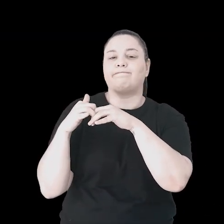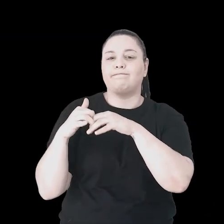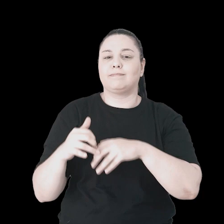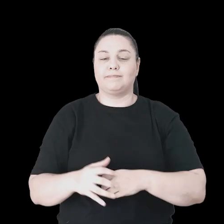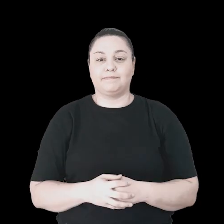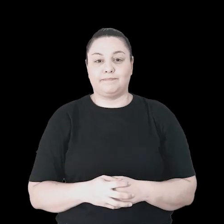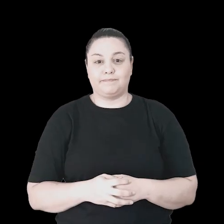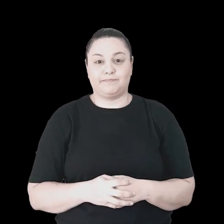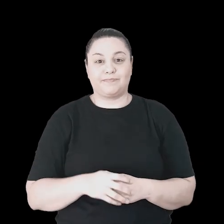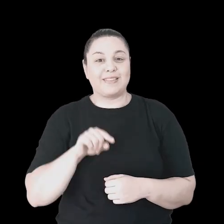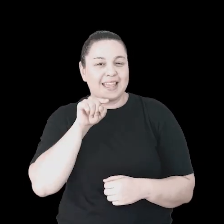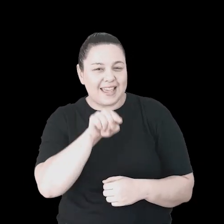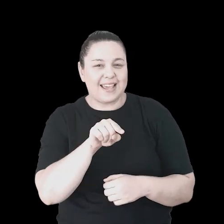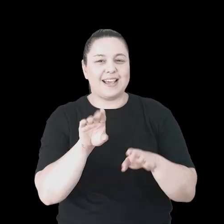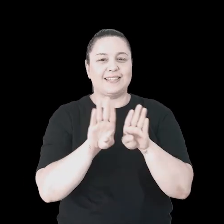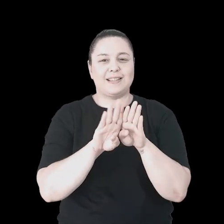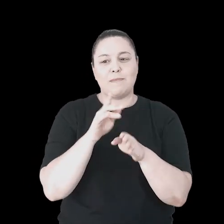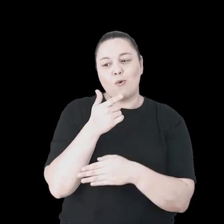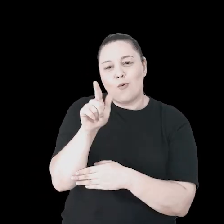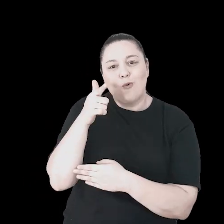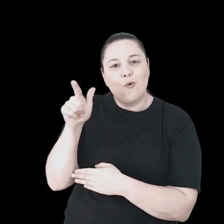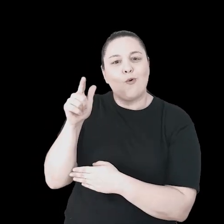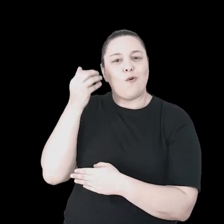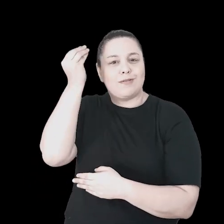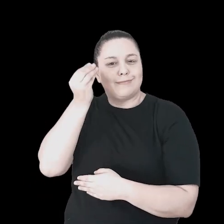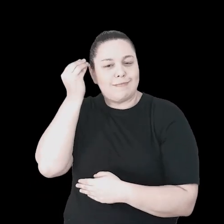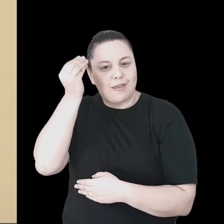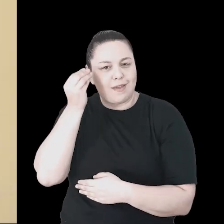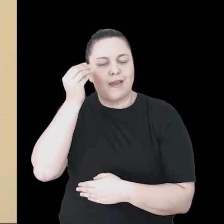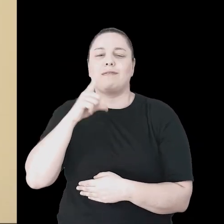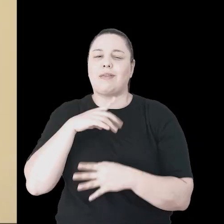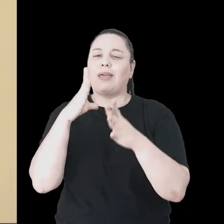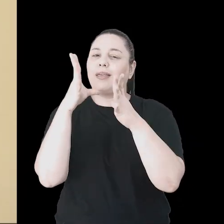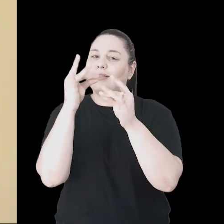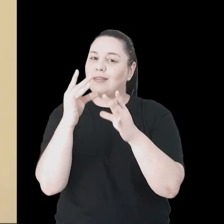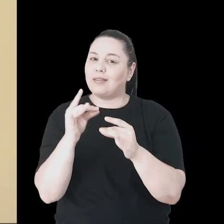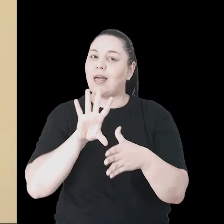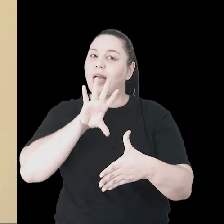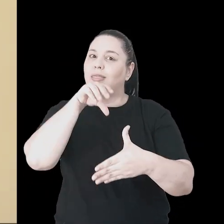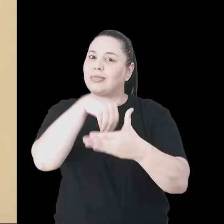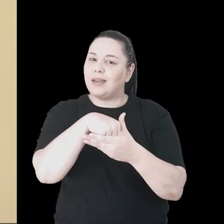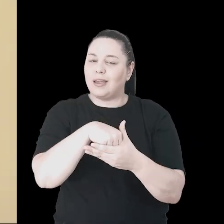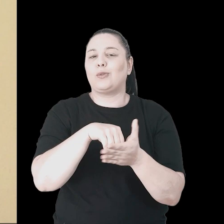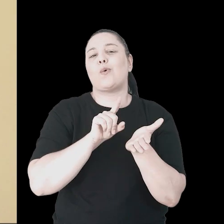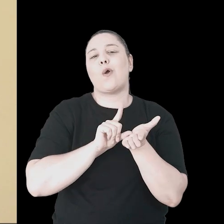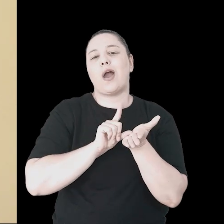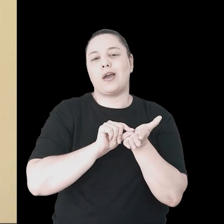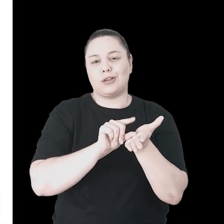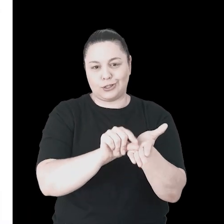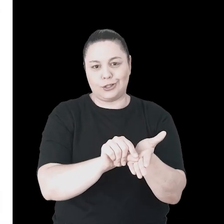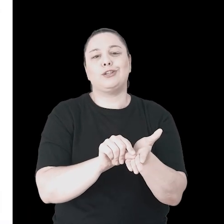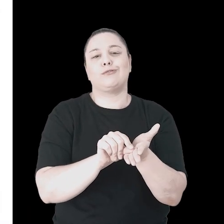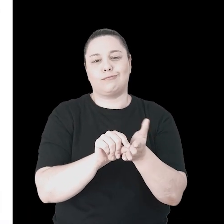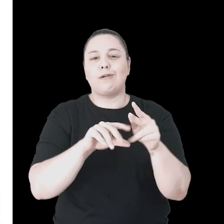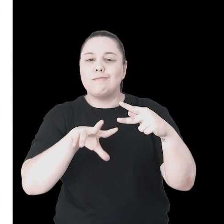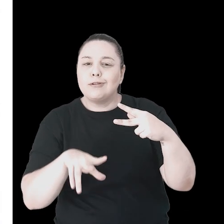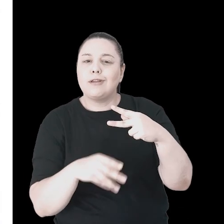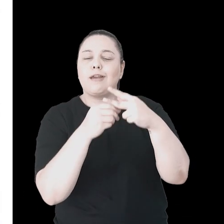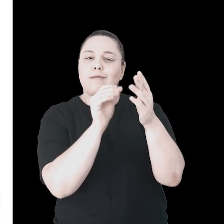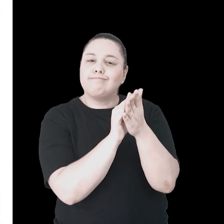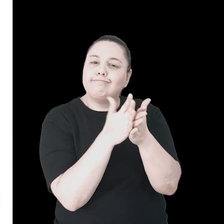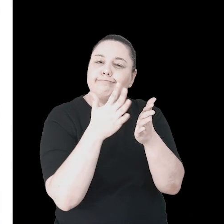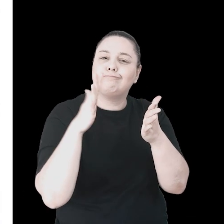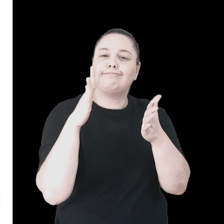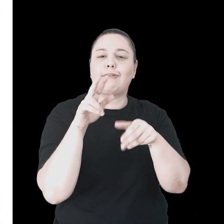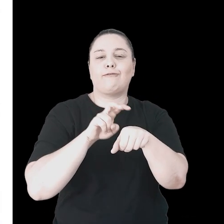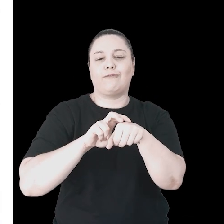de Caenorhabditis elegans. Esses e outros experimentos estão detalhados no artigo Proteína